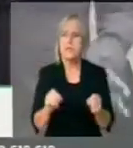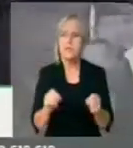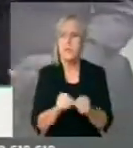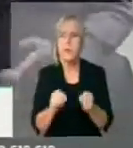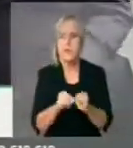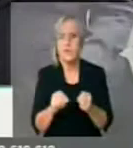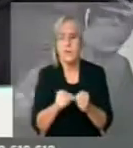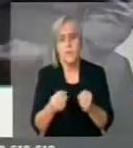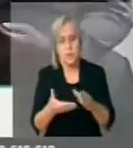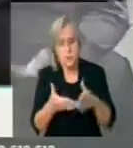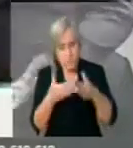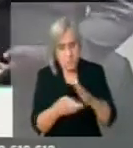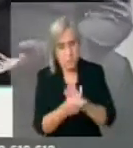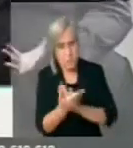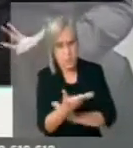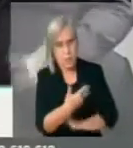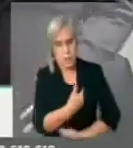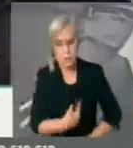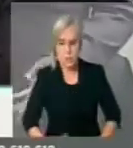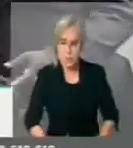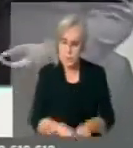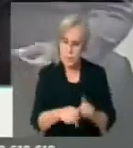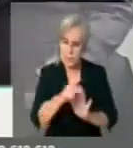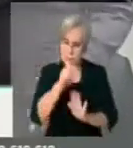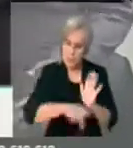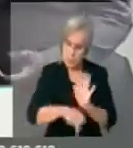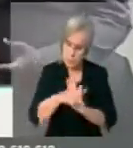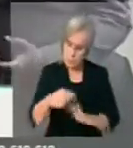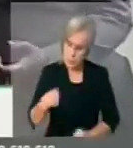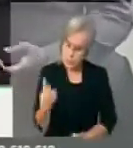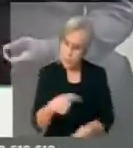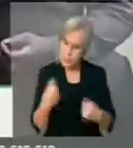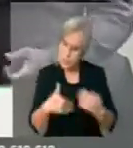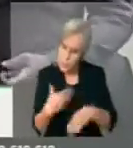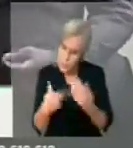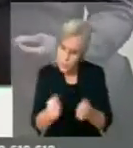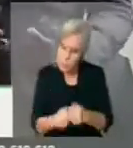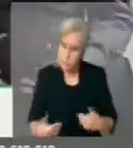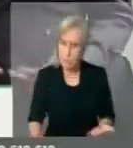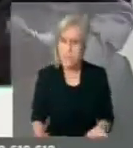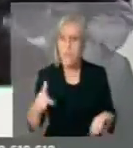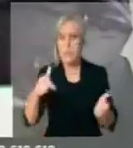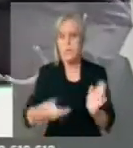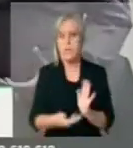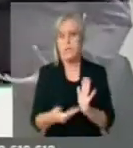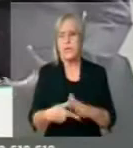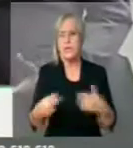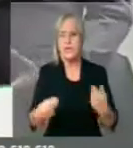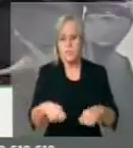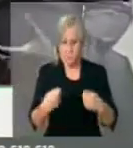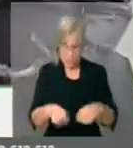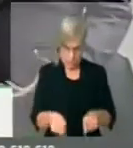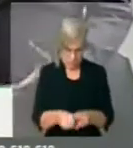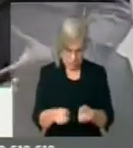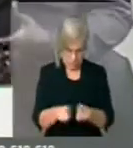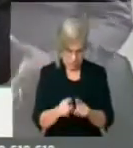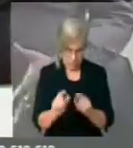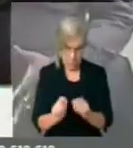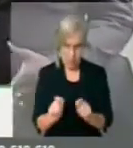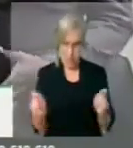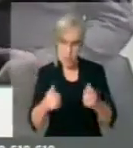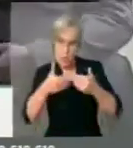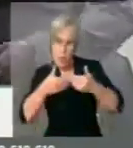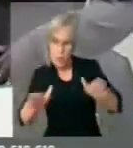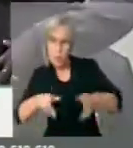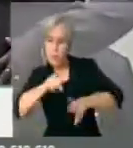para o governo ou mesmo projetos nossos, é preciso andar. Essa Câmara precisa, o que eu espero, é que ela abra para o